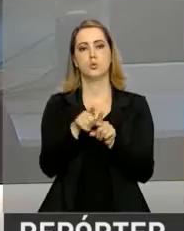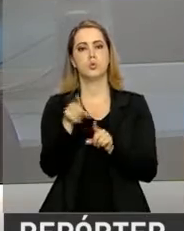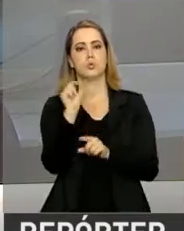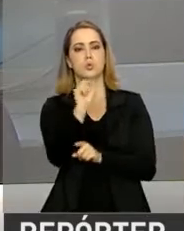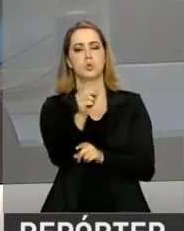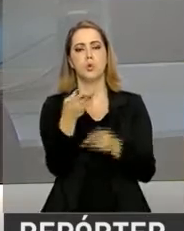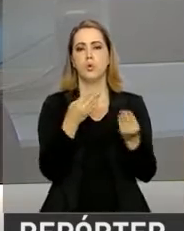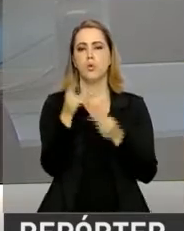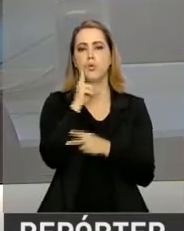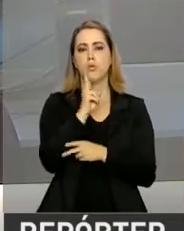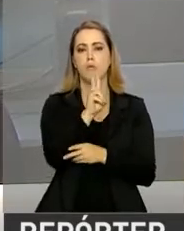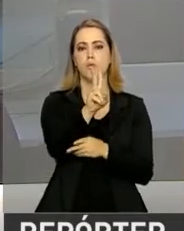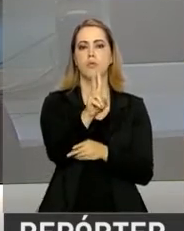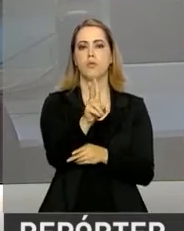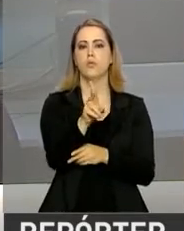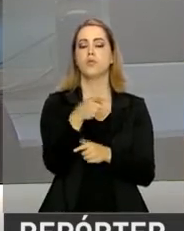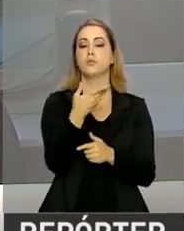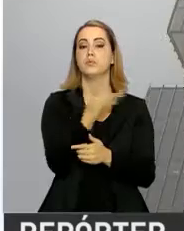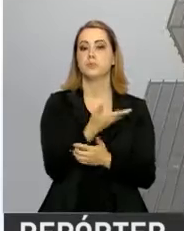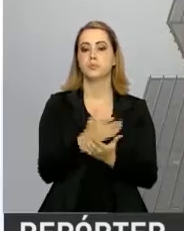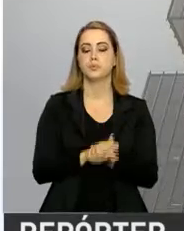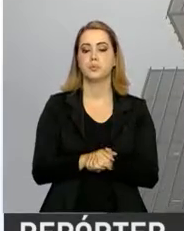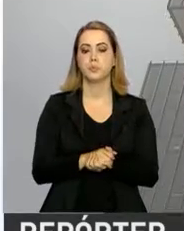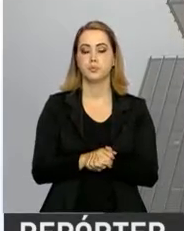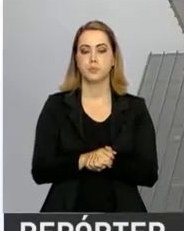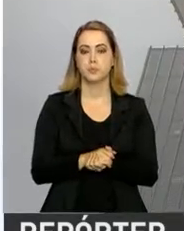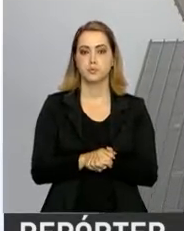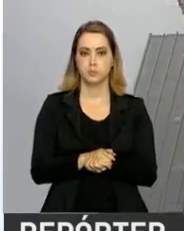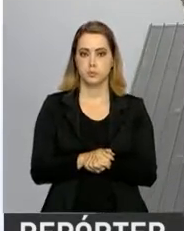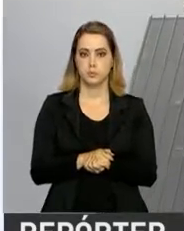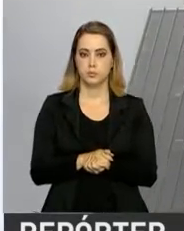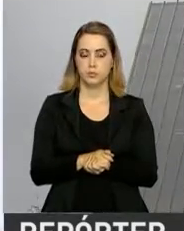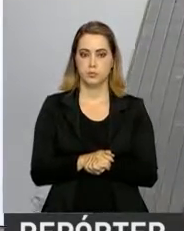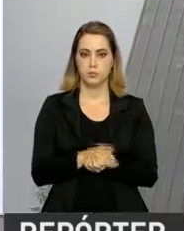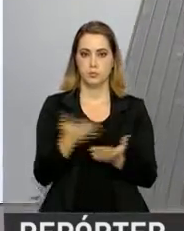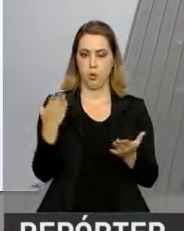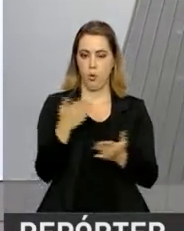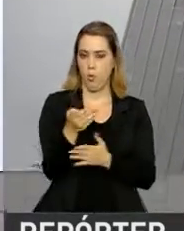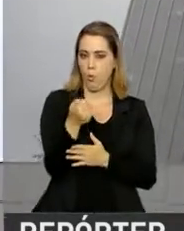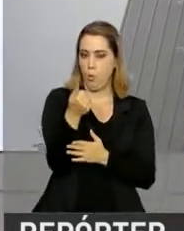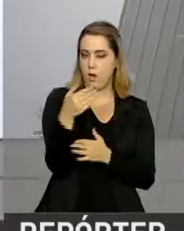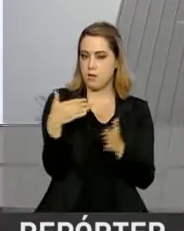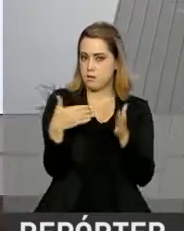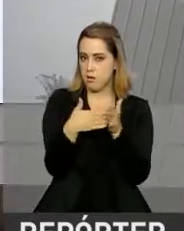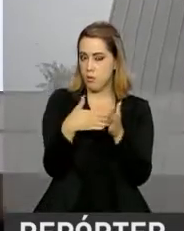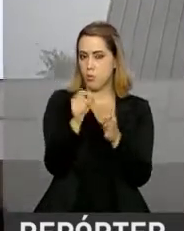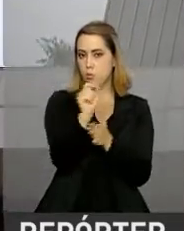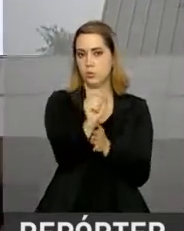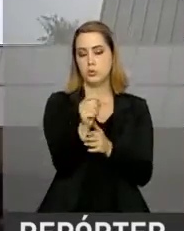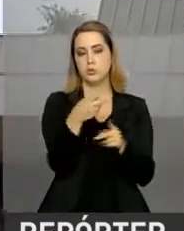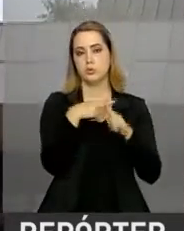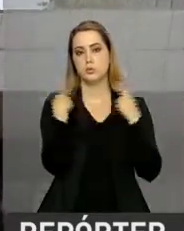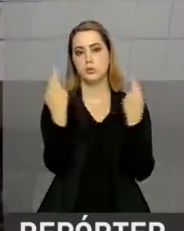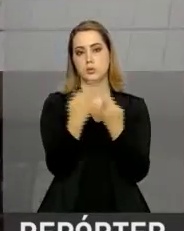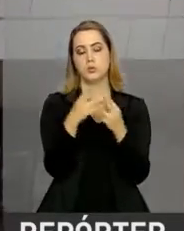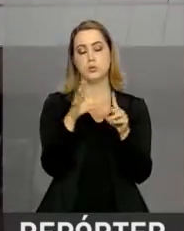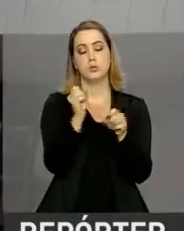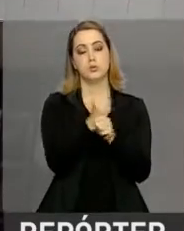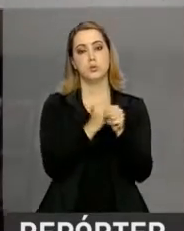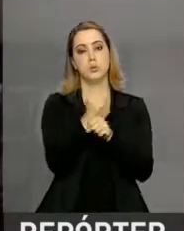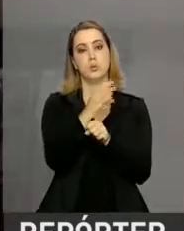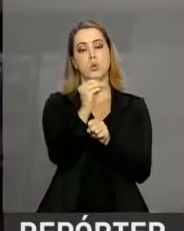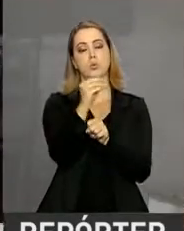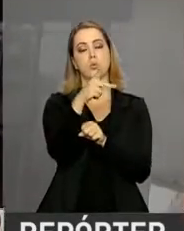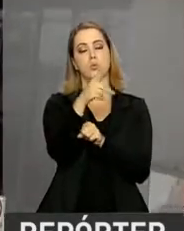selic impacta na economia brasileira é a penúltima reunião do ano do copom o comitê de política monetária do banco central